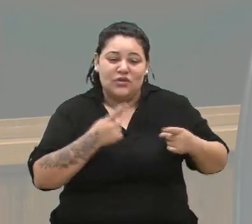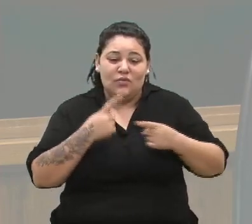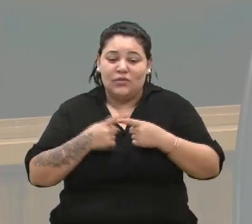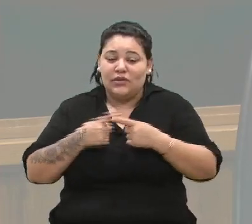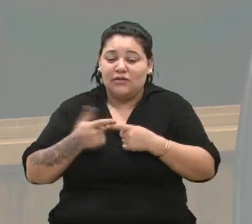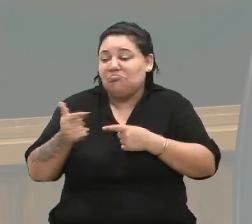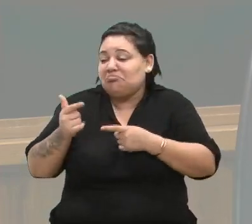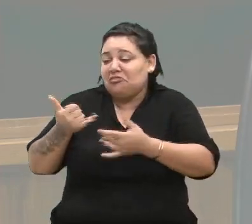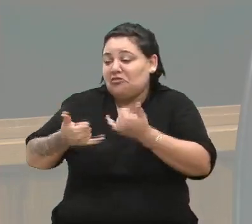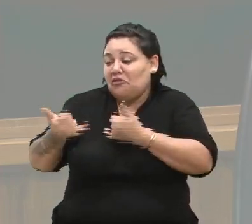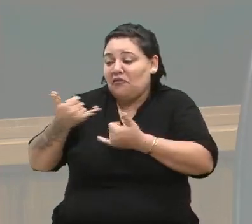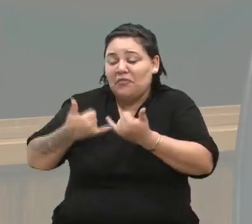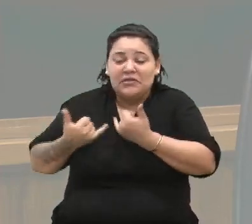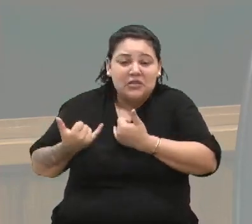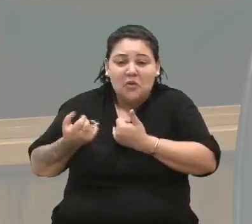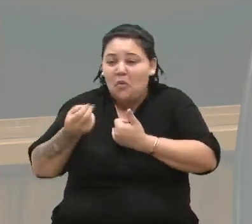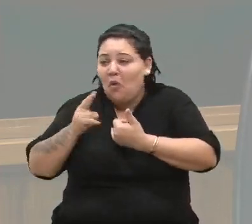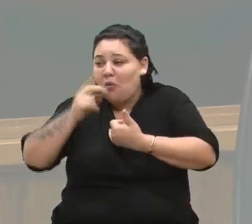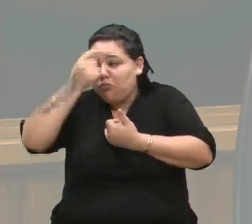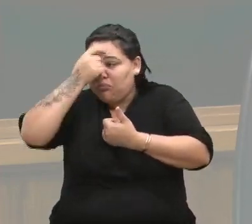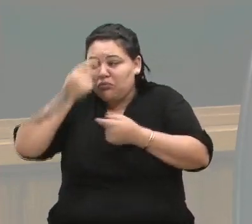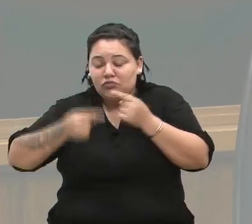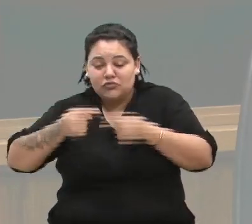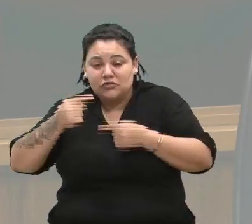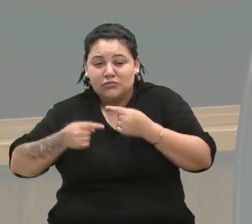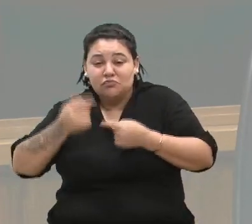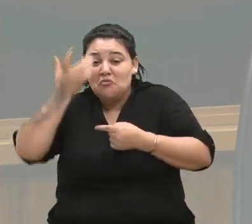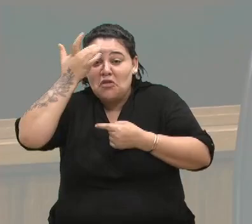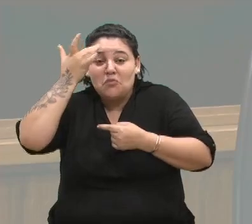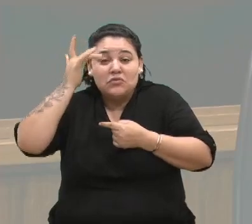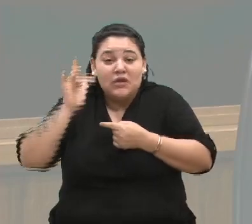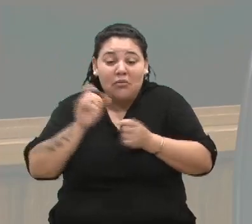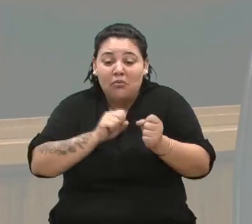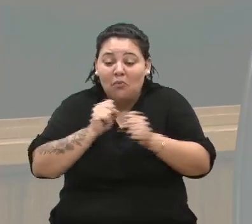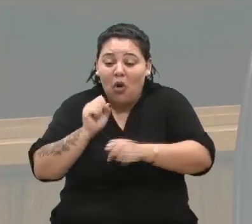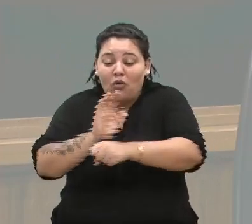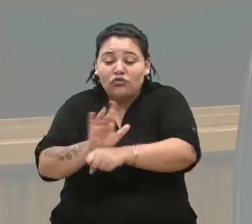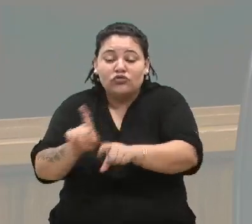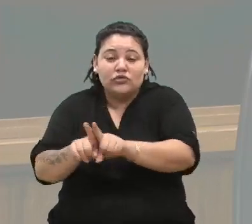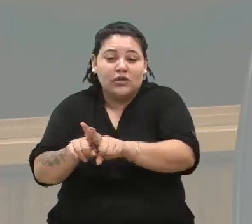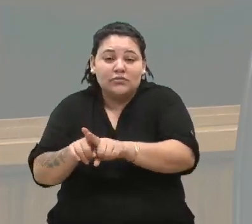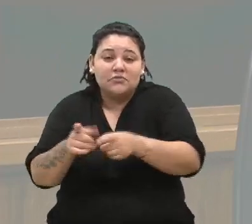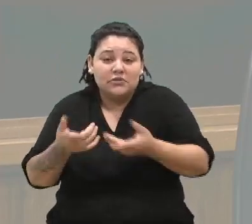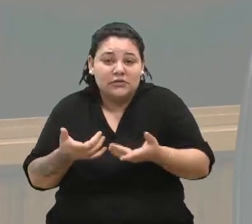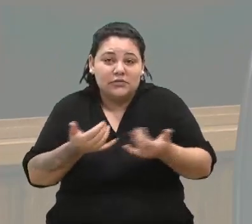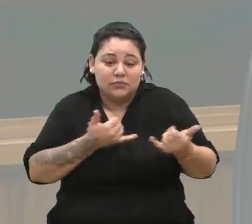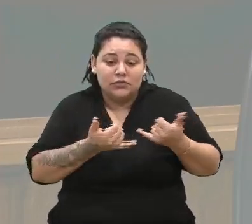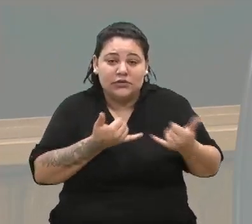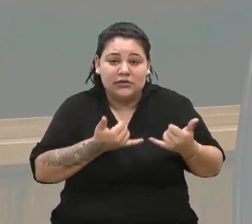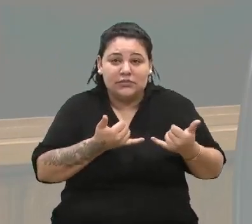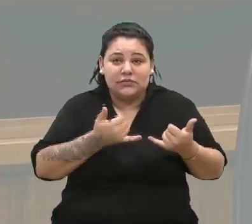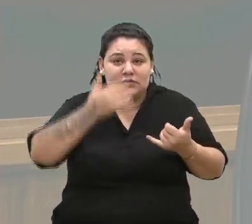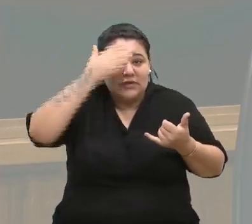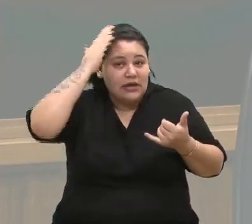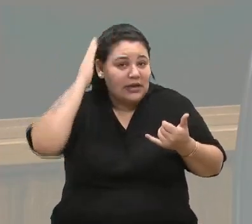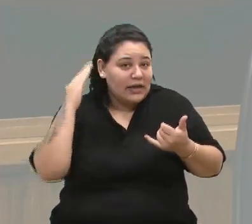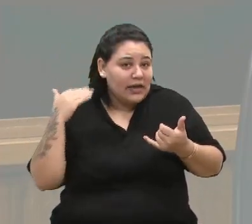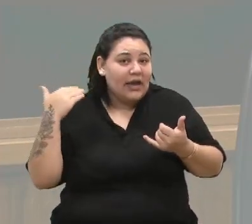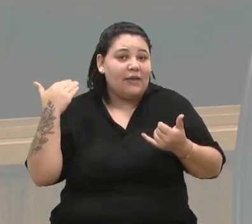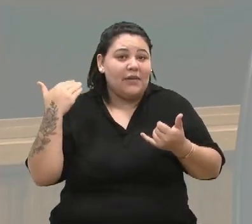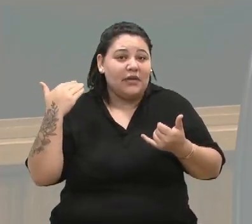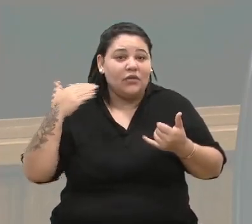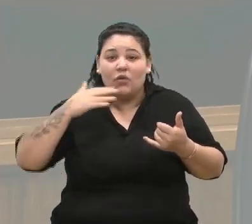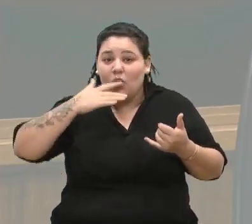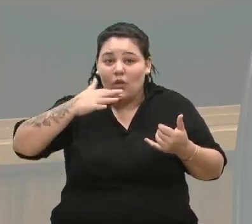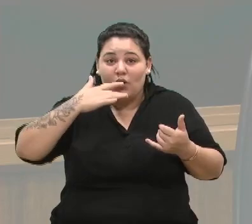de conscientização, de debate, de saber que pode fazer. Por exemplo, cabelos tingidos,